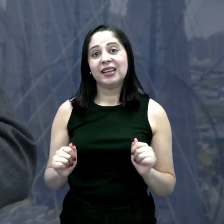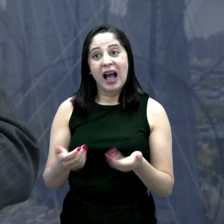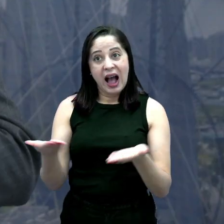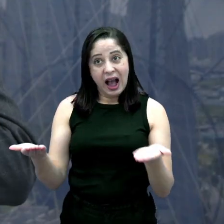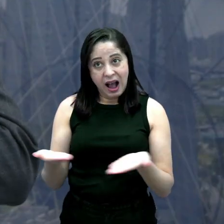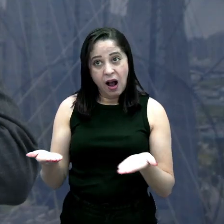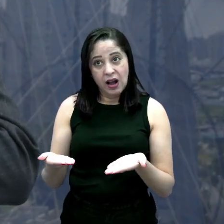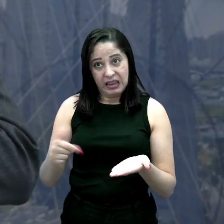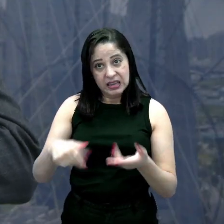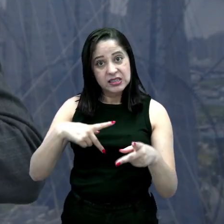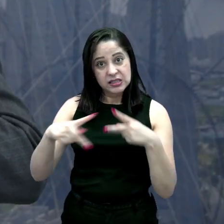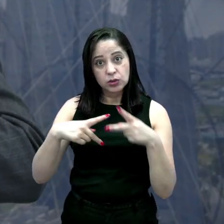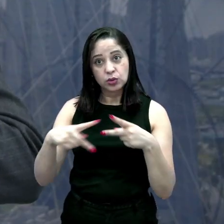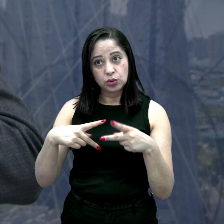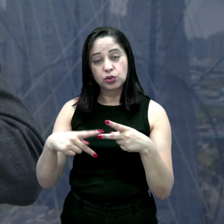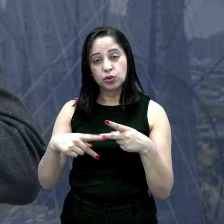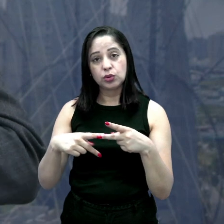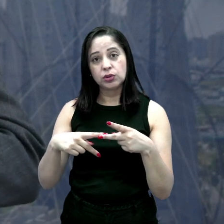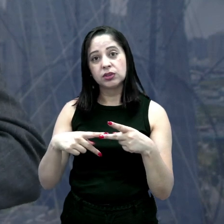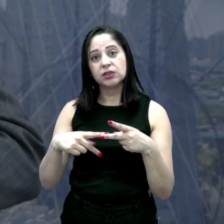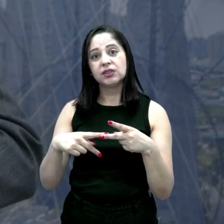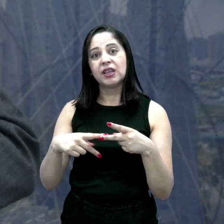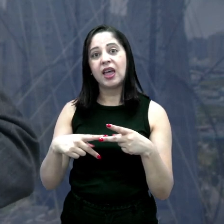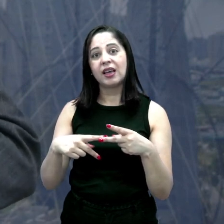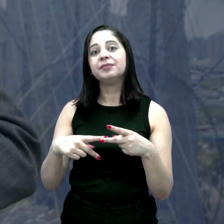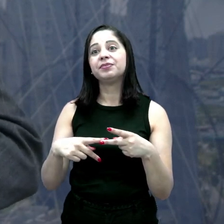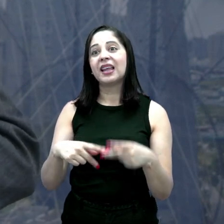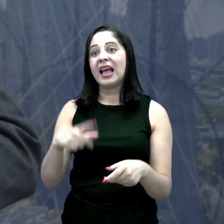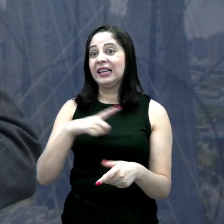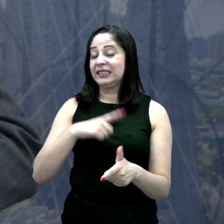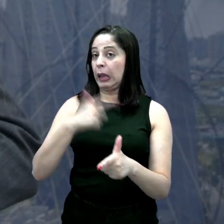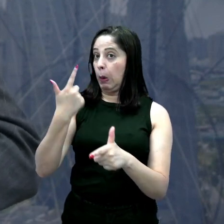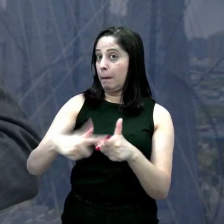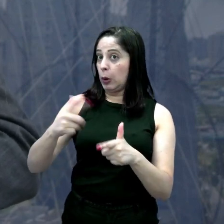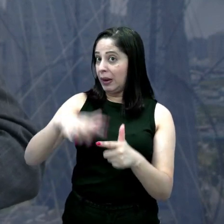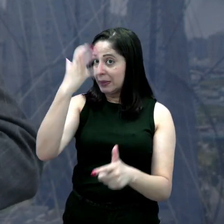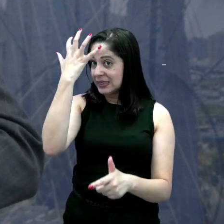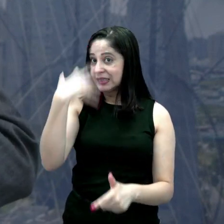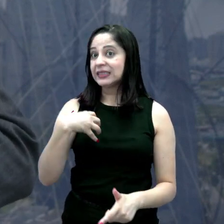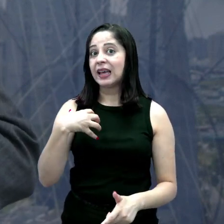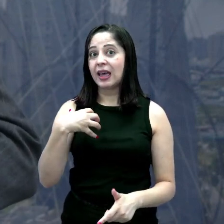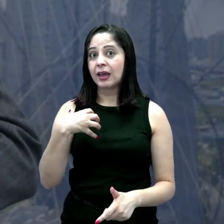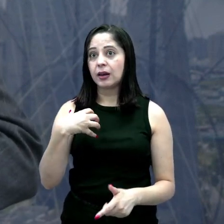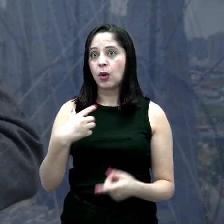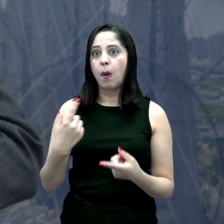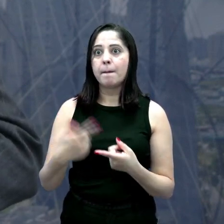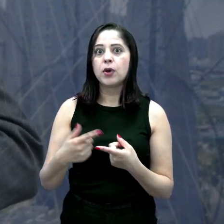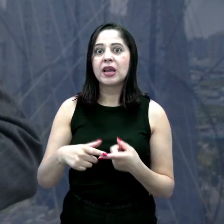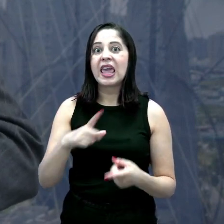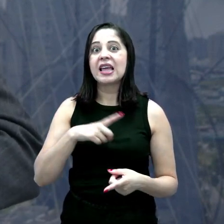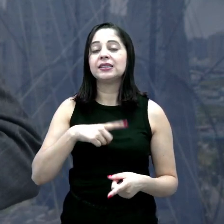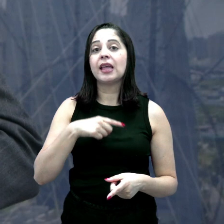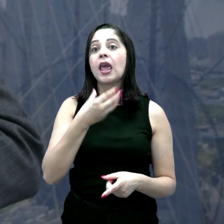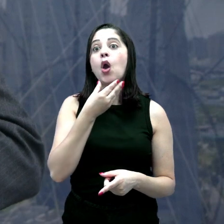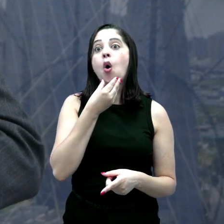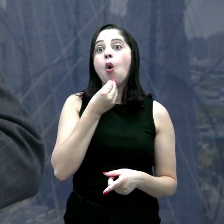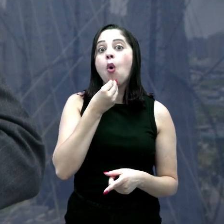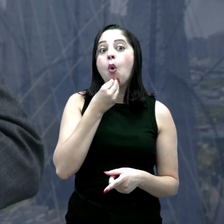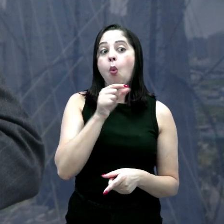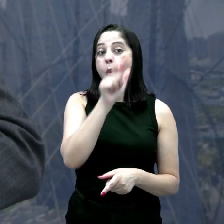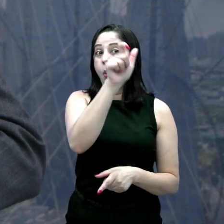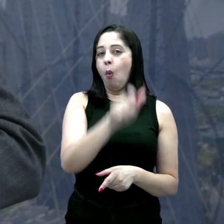hoje aqui em São José a gente tem uma situação que eu não posso nem falar qual país que é, porque existe um coiote trazendo pessoas para o